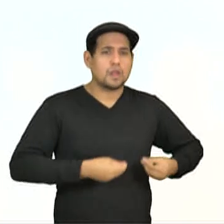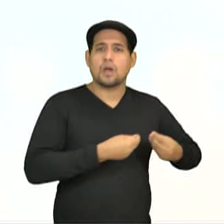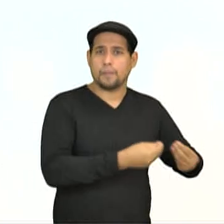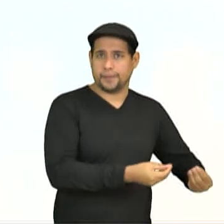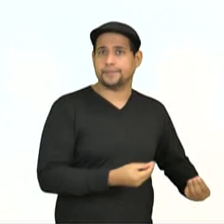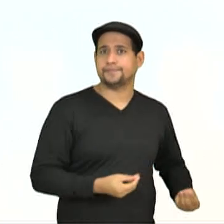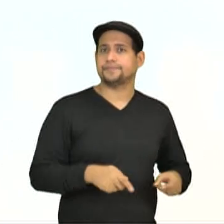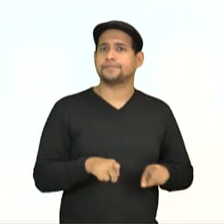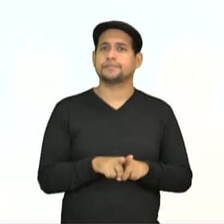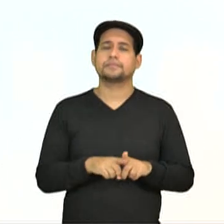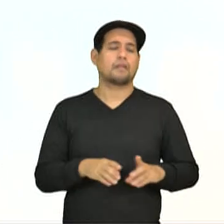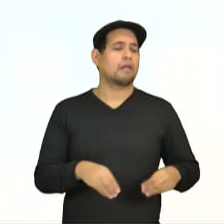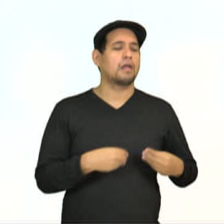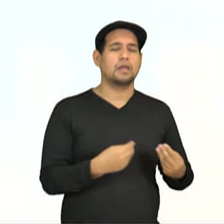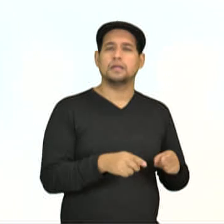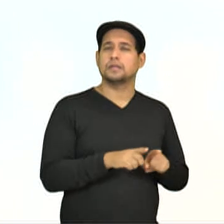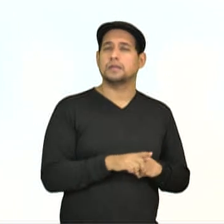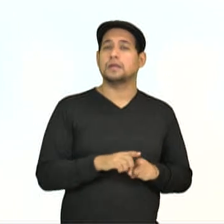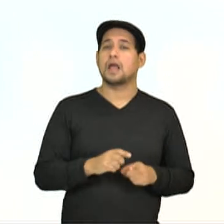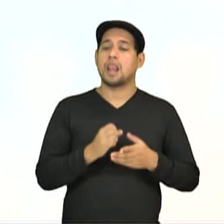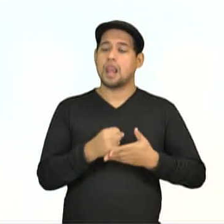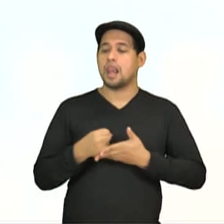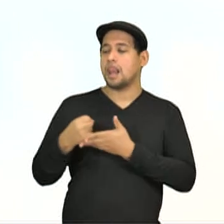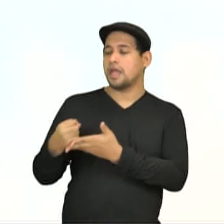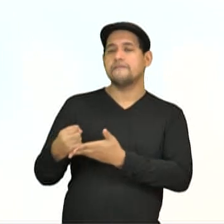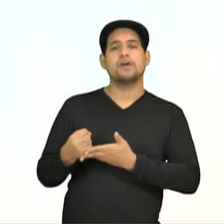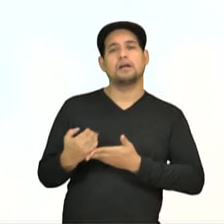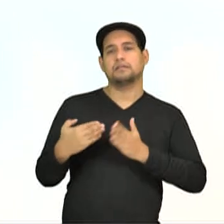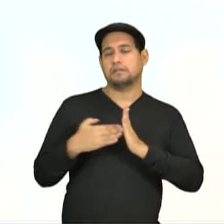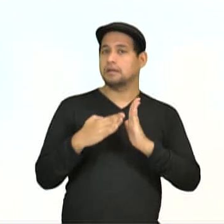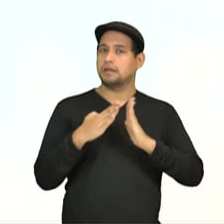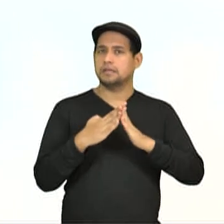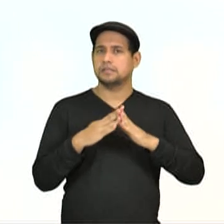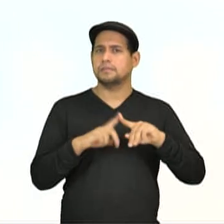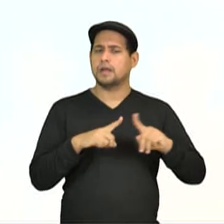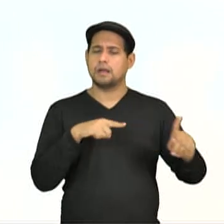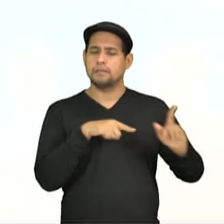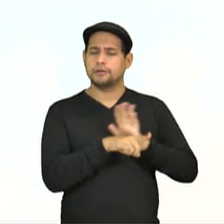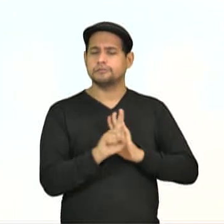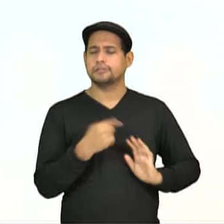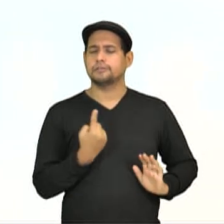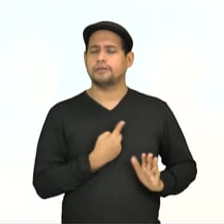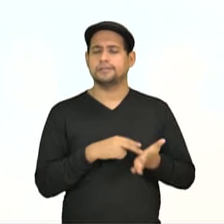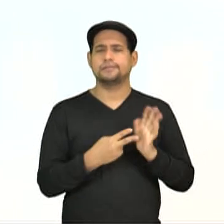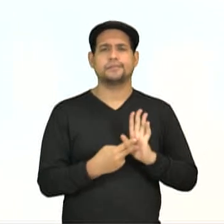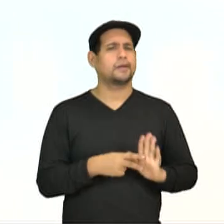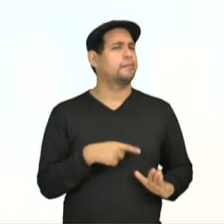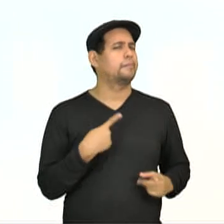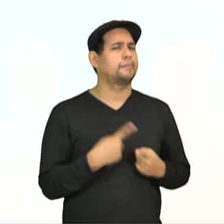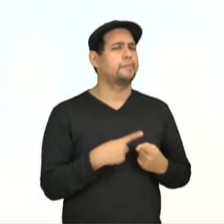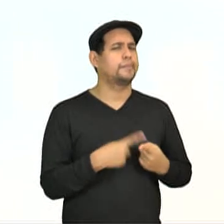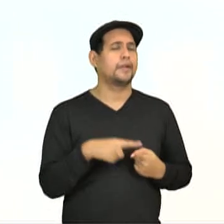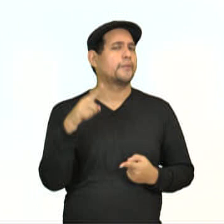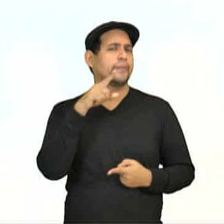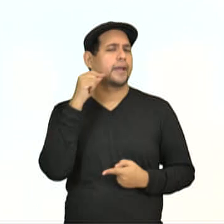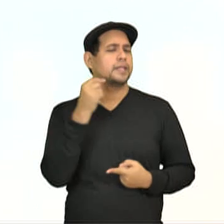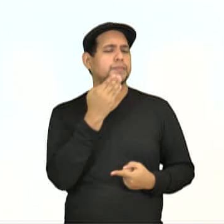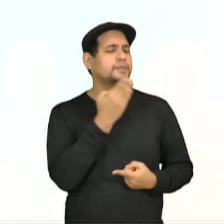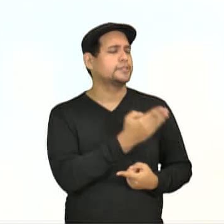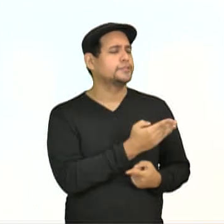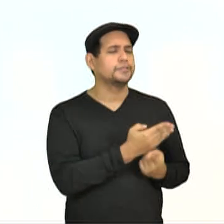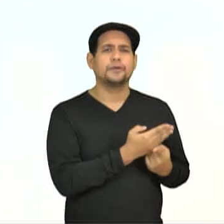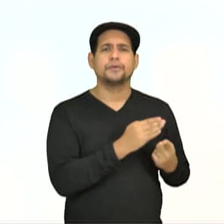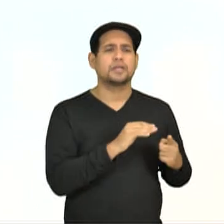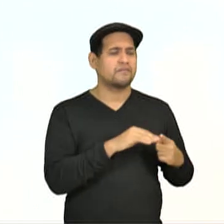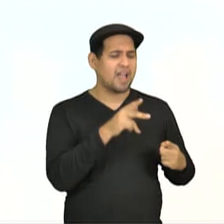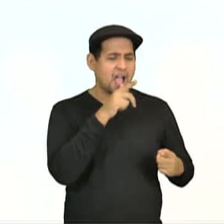roupas, oferecendo-lhe boleia até a sua casa. A pergunta nossa é: por que o gato pediu ao amo que